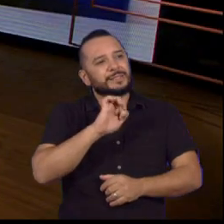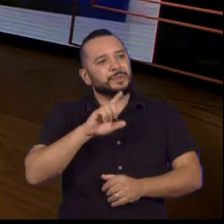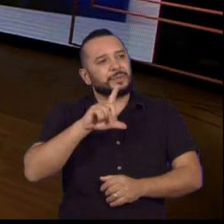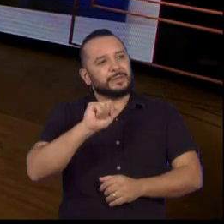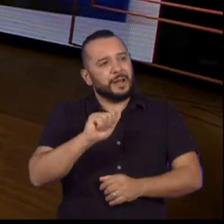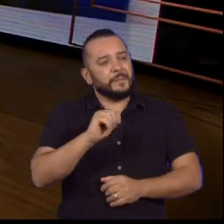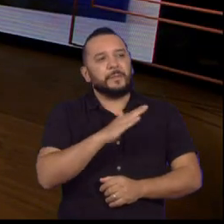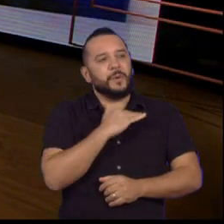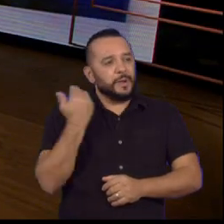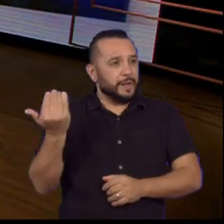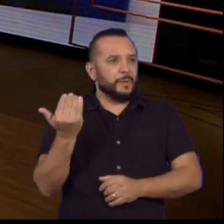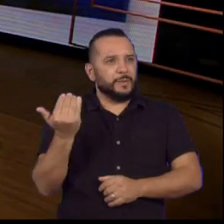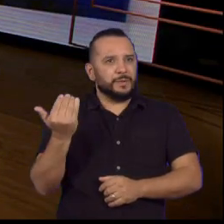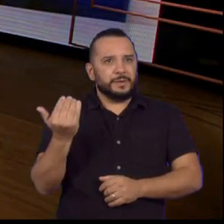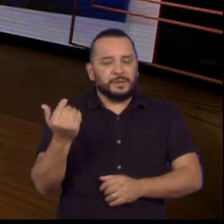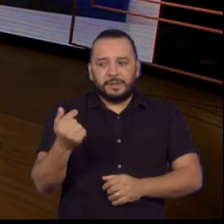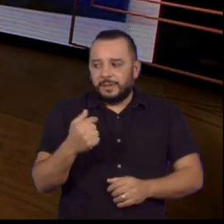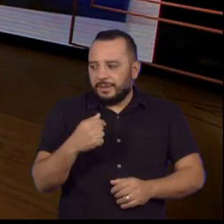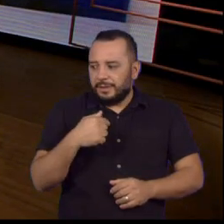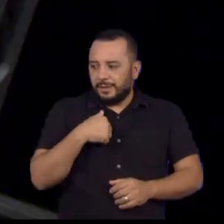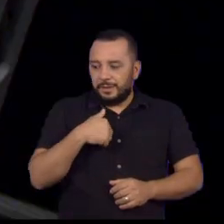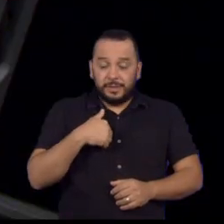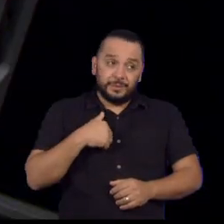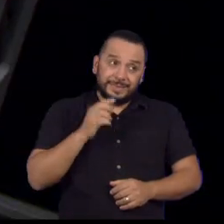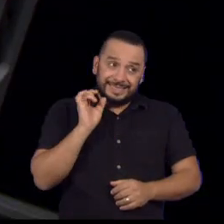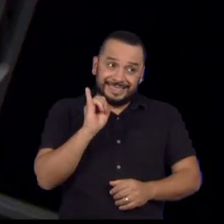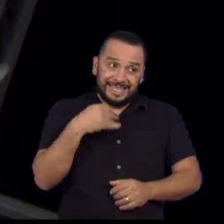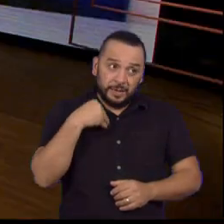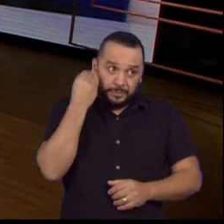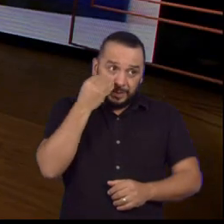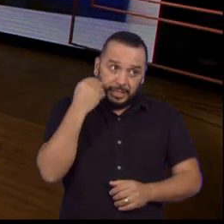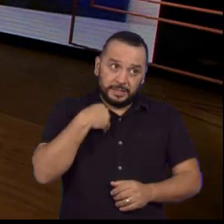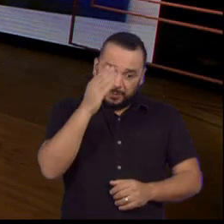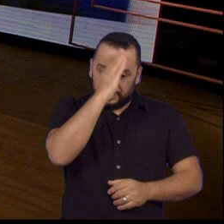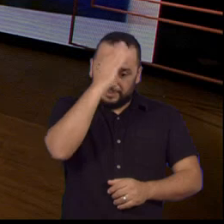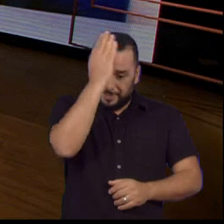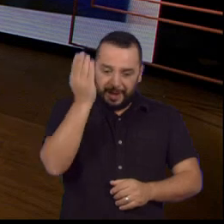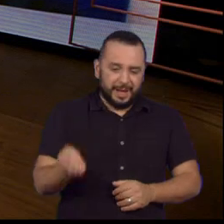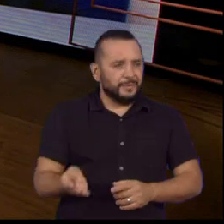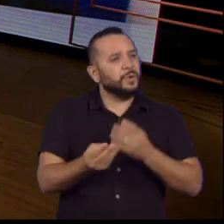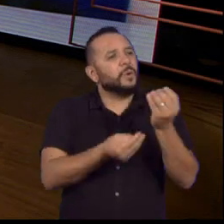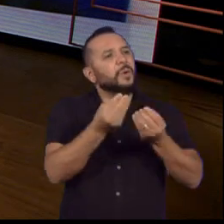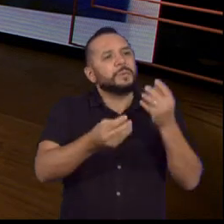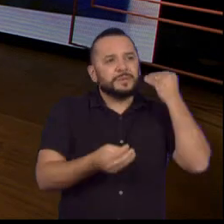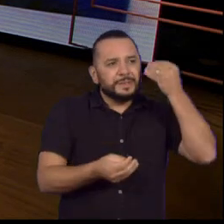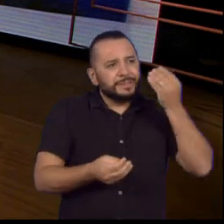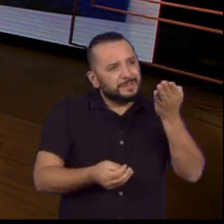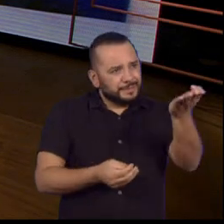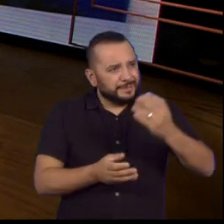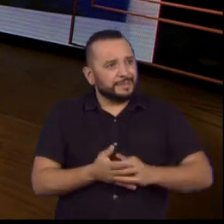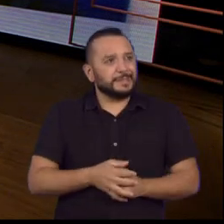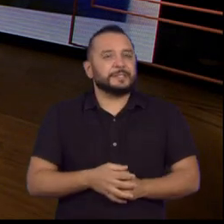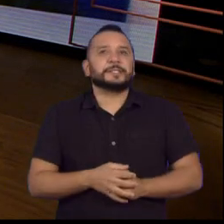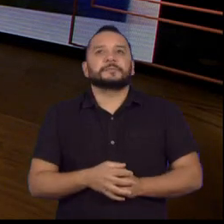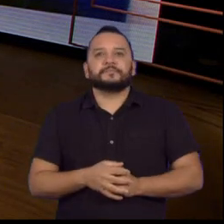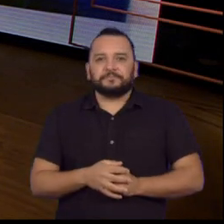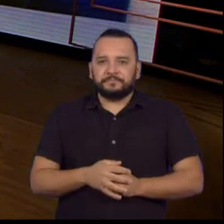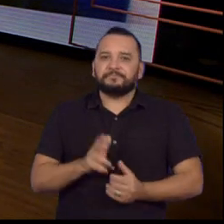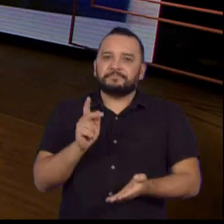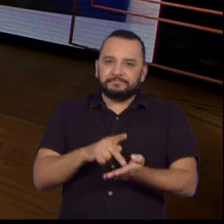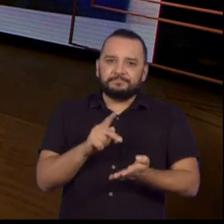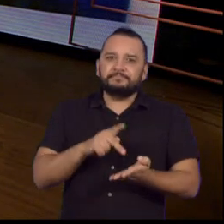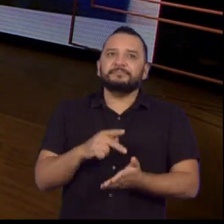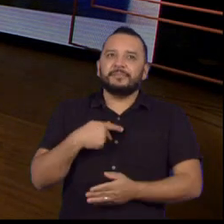fazer isso, eu desmaiava. Como é que foi essa experiência? Nossa, essa foi uma outra experiência,